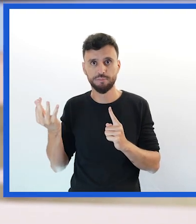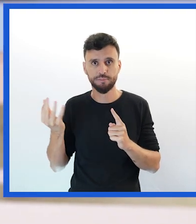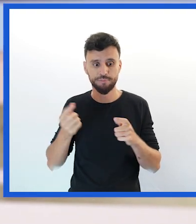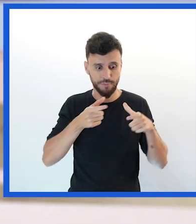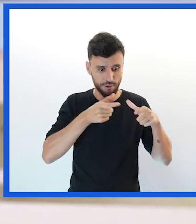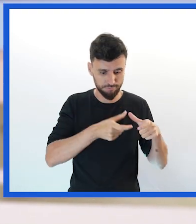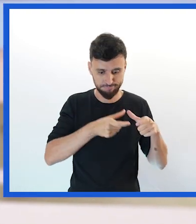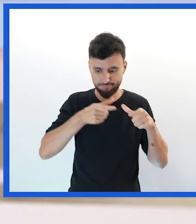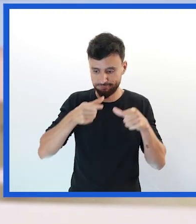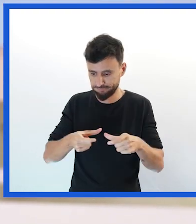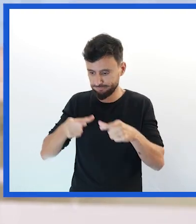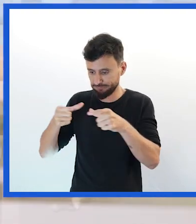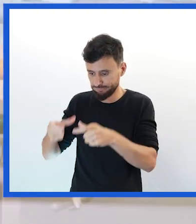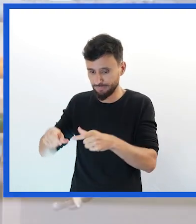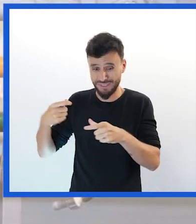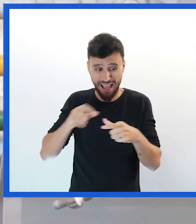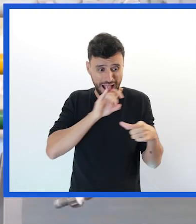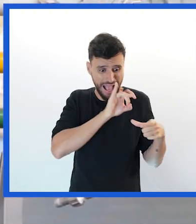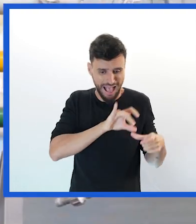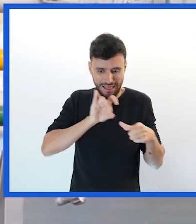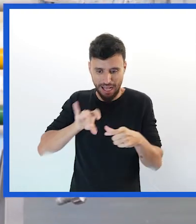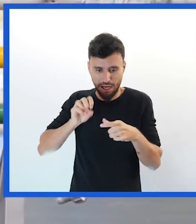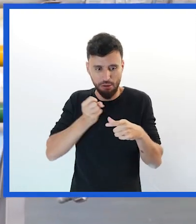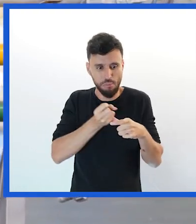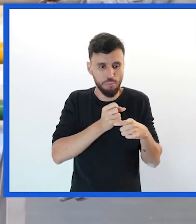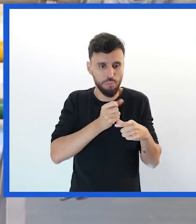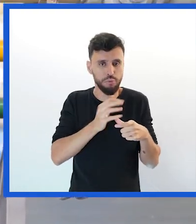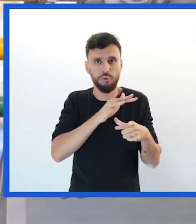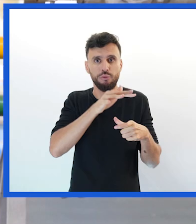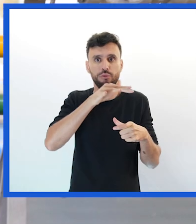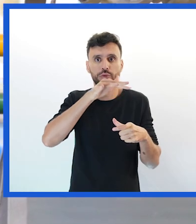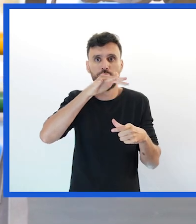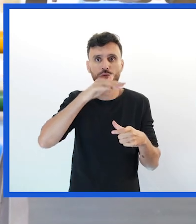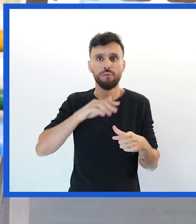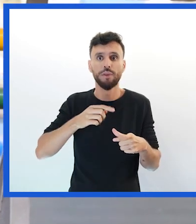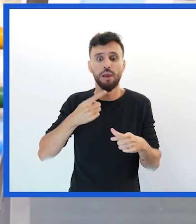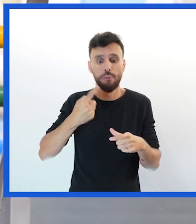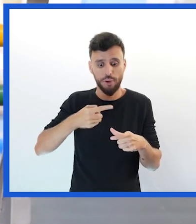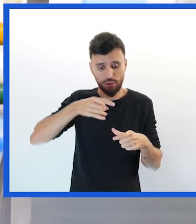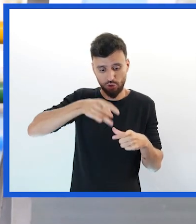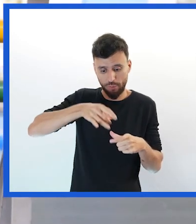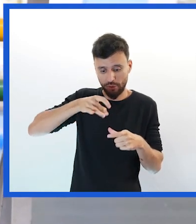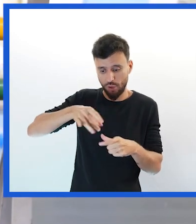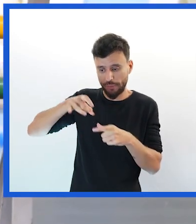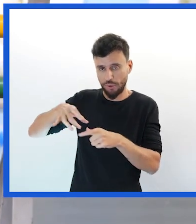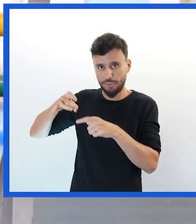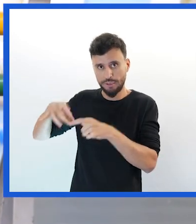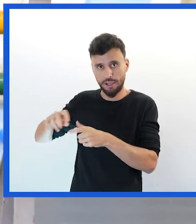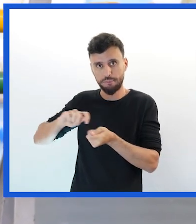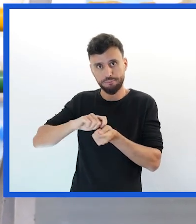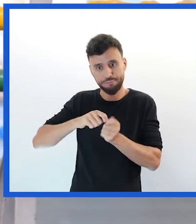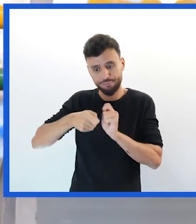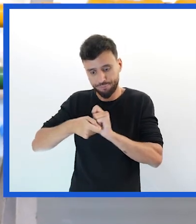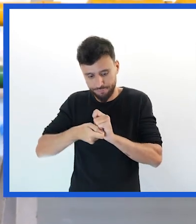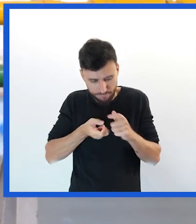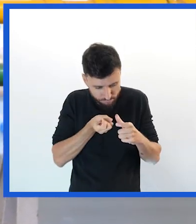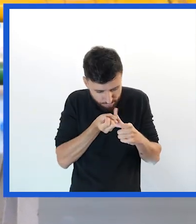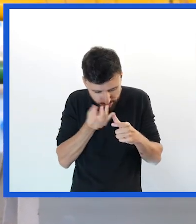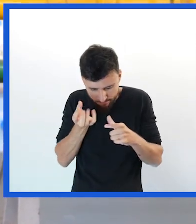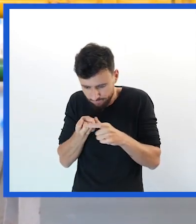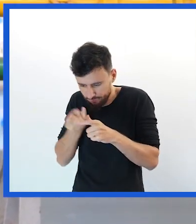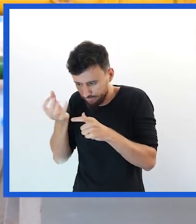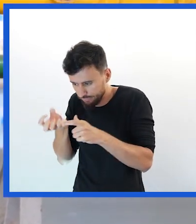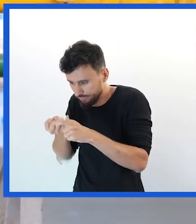ser evaporadas para que pequenas quantidades, pequenas massas sejam adequadamente quantificadas pela